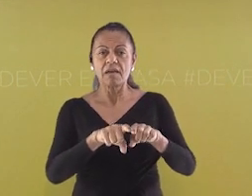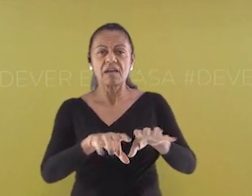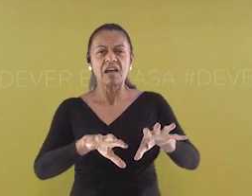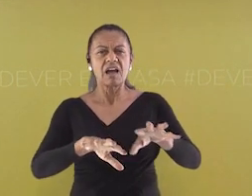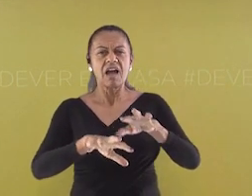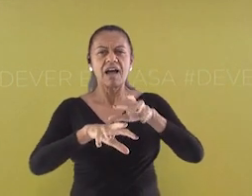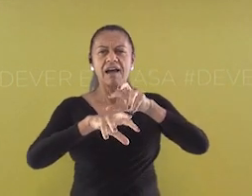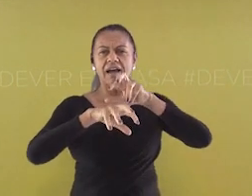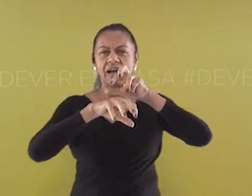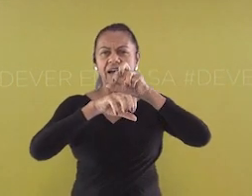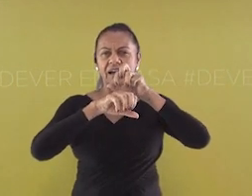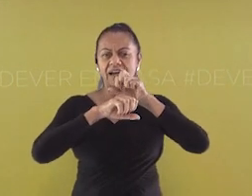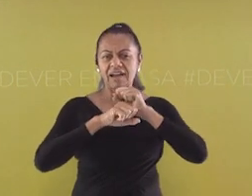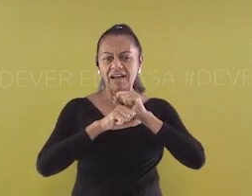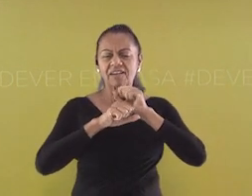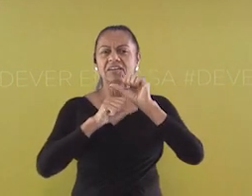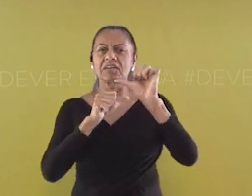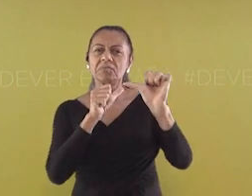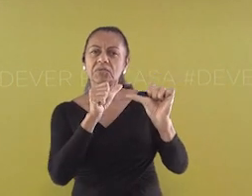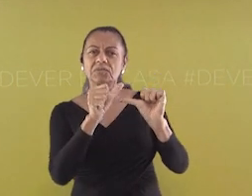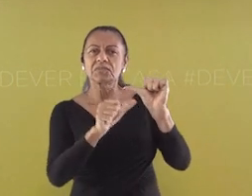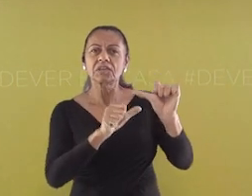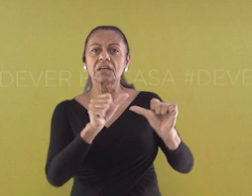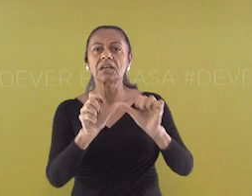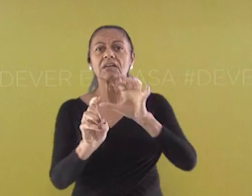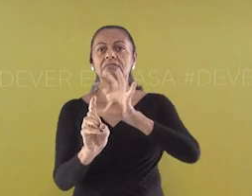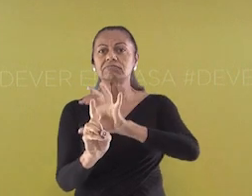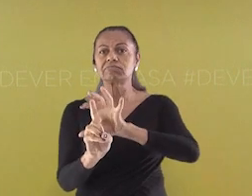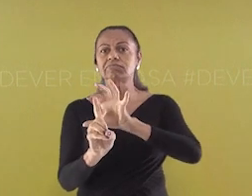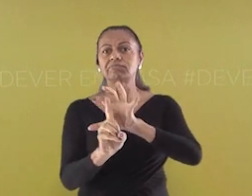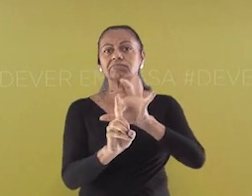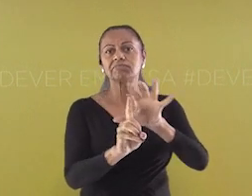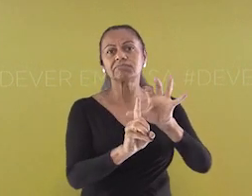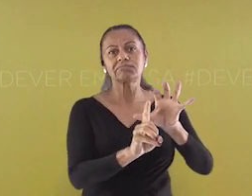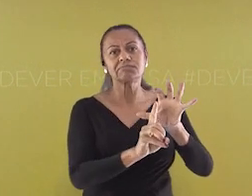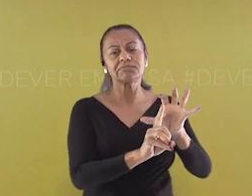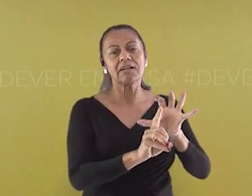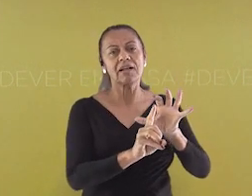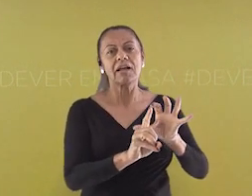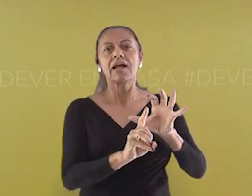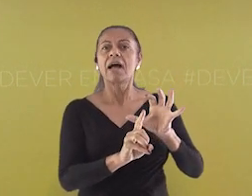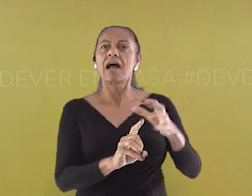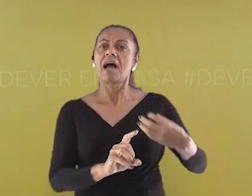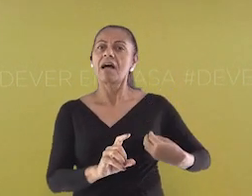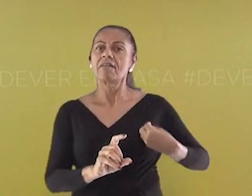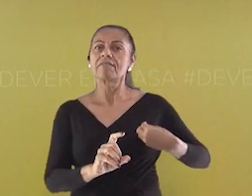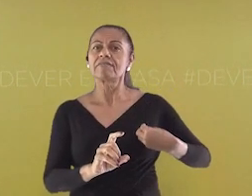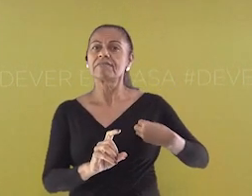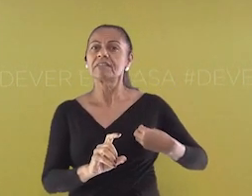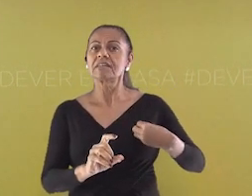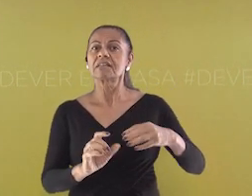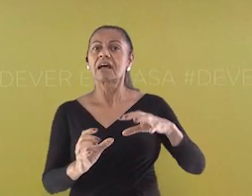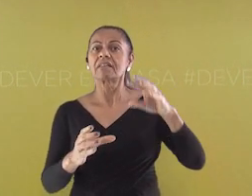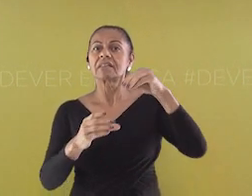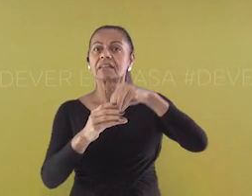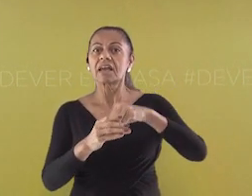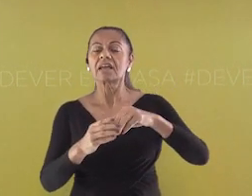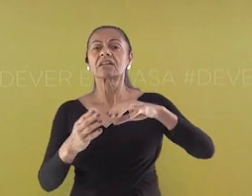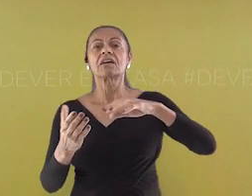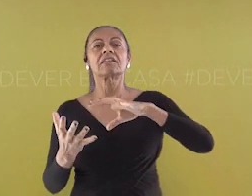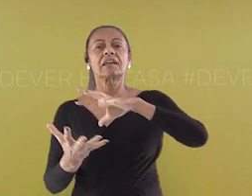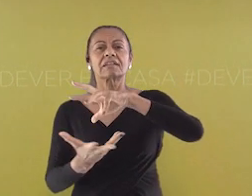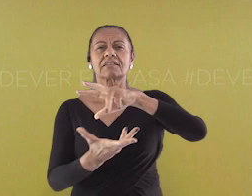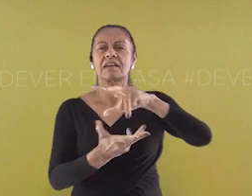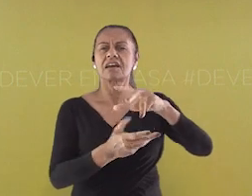camada de ar que nos envolve vem se modificando e influenciando profundamente a evolução das formas de